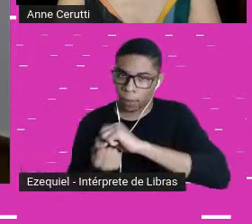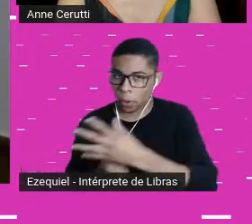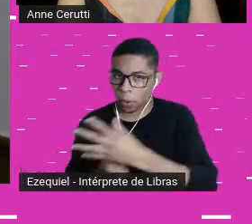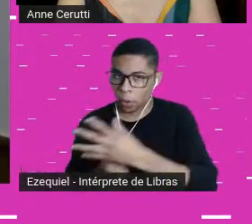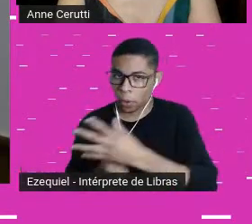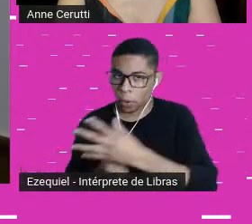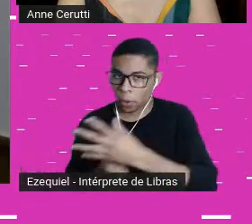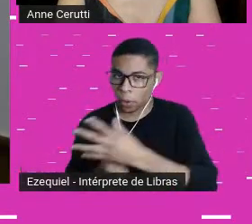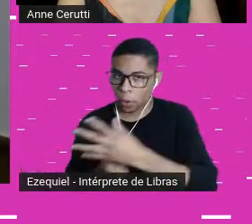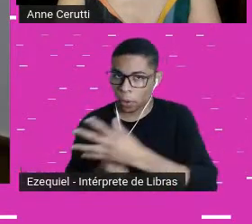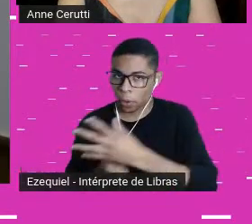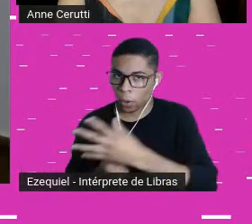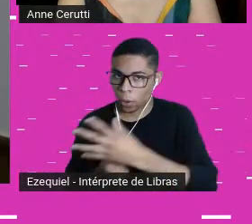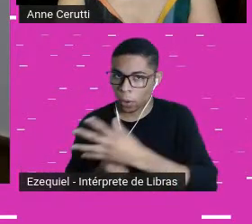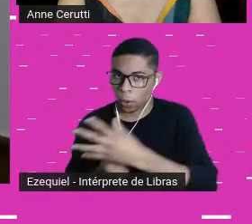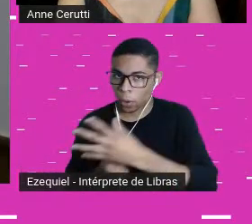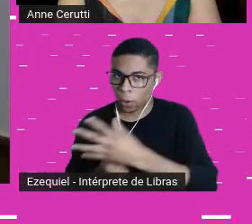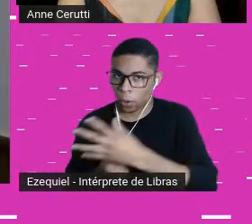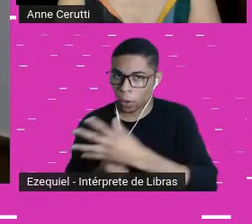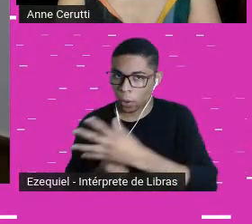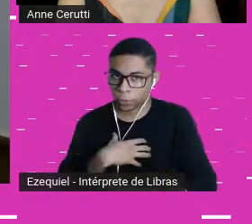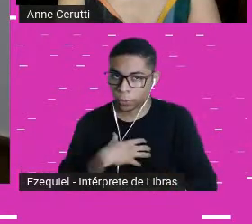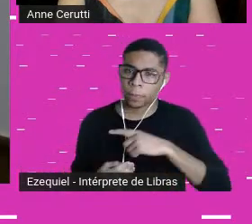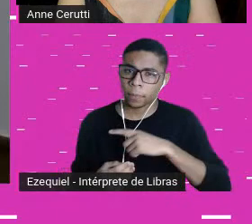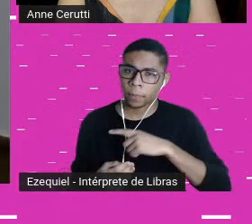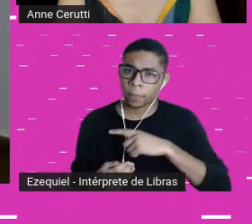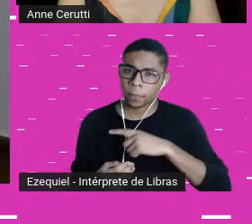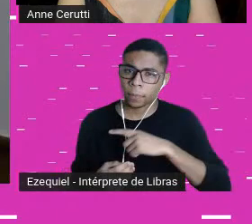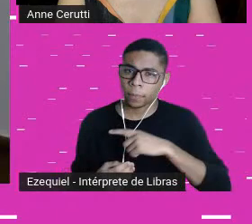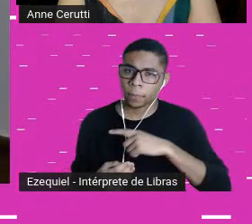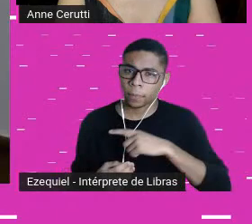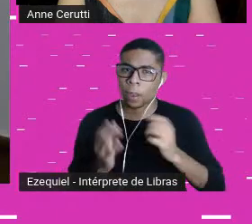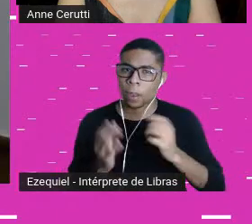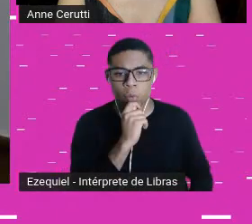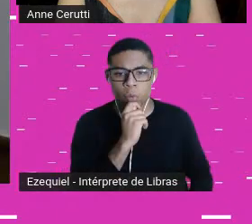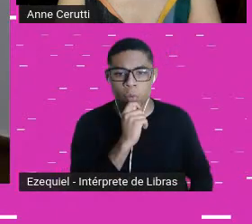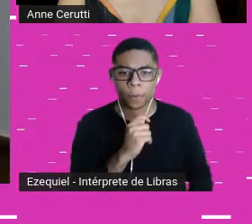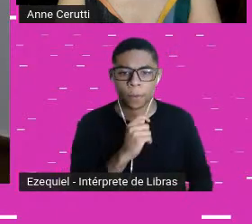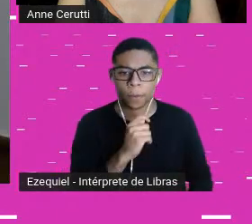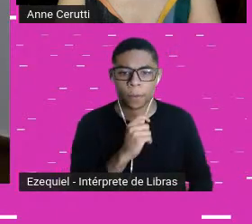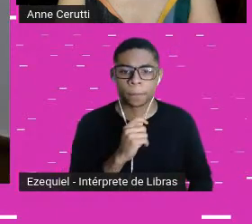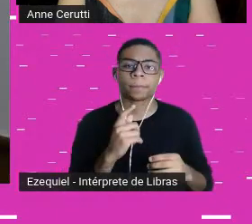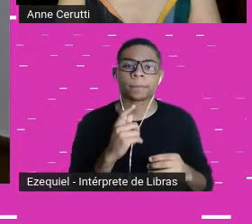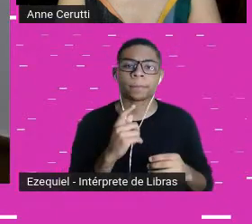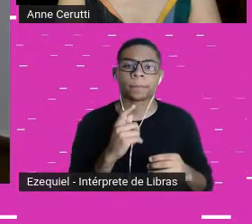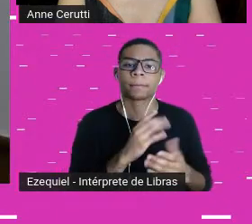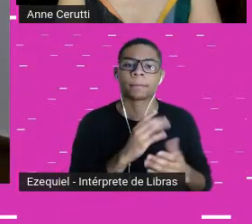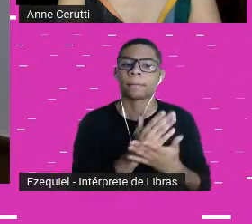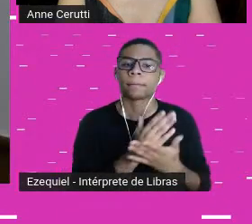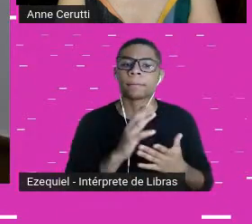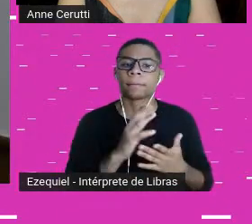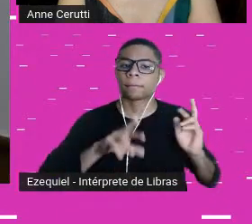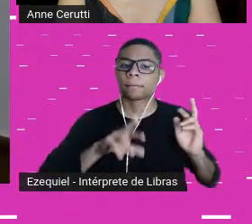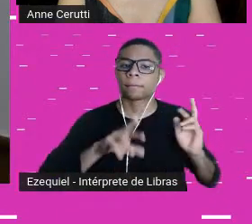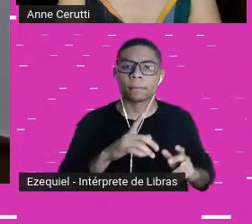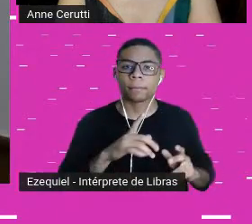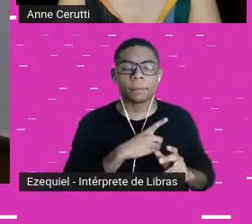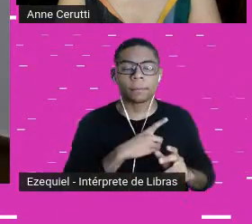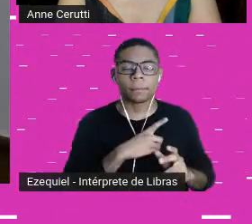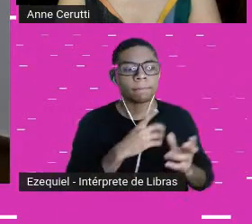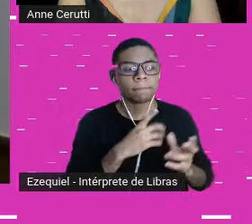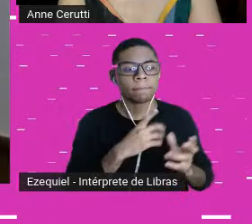Porque a gente passava por ele diversas vezes e ele tem inteiro com as entonações ou com aquilo. Mas eu lembro que o texto era